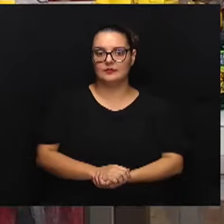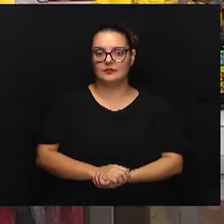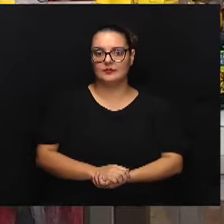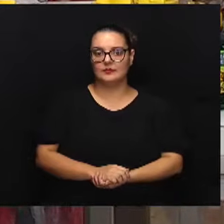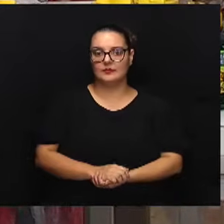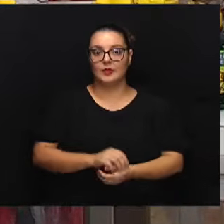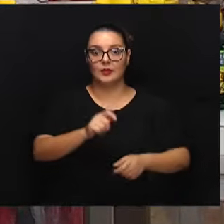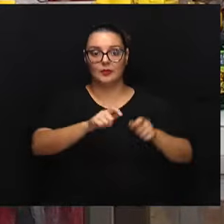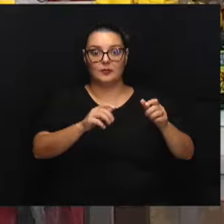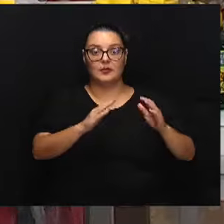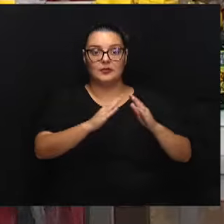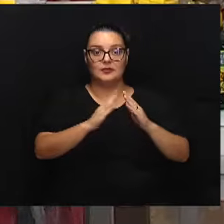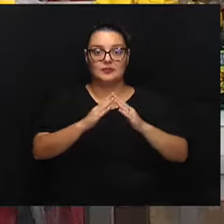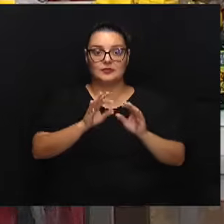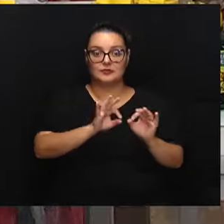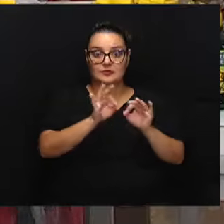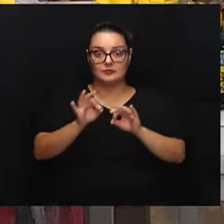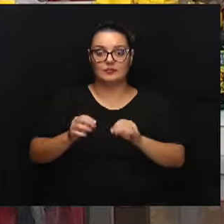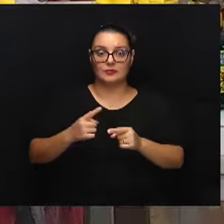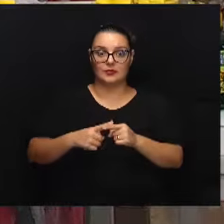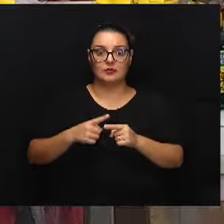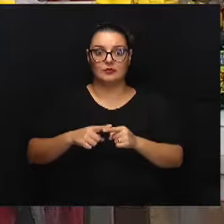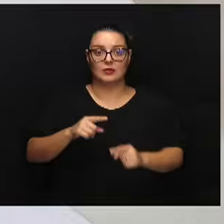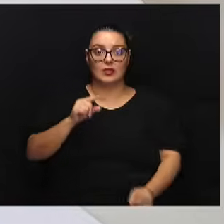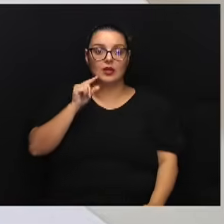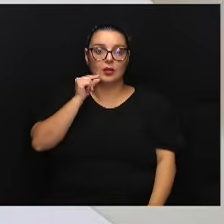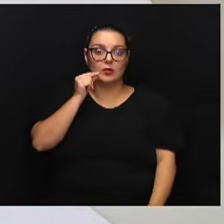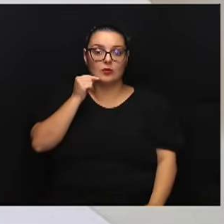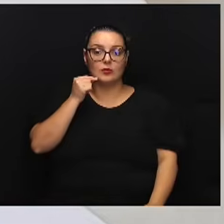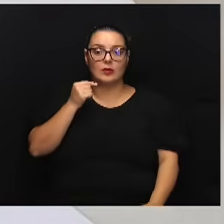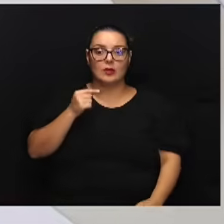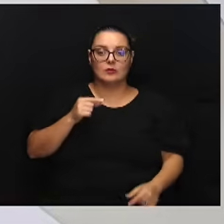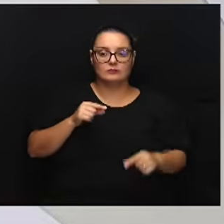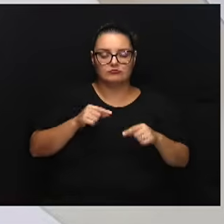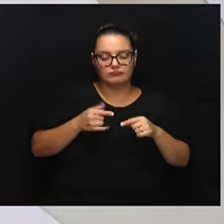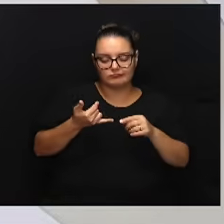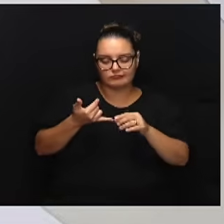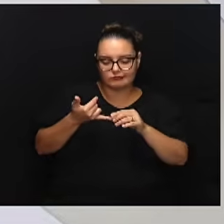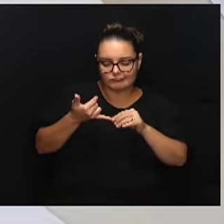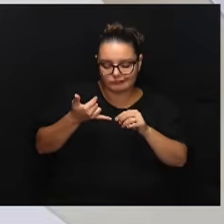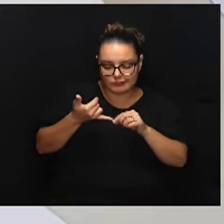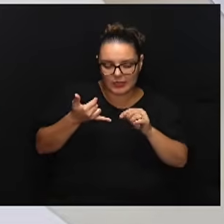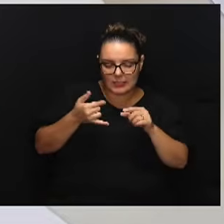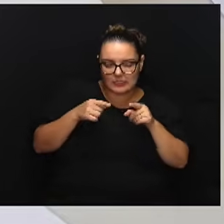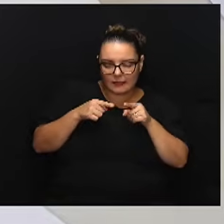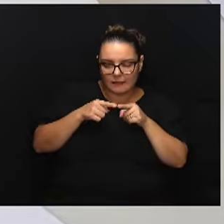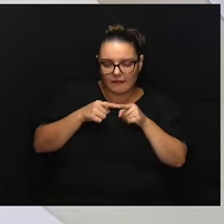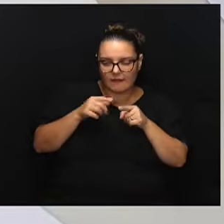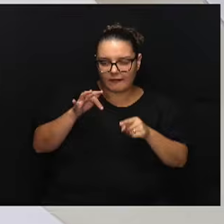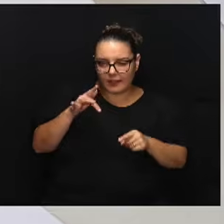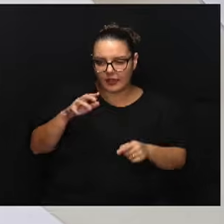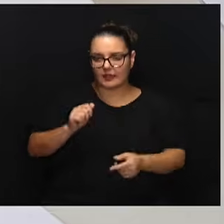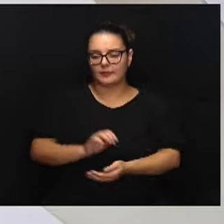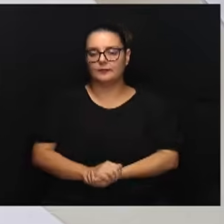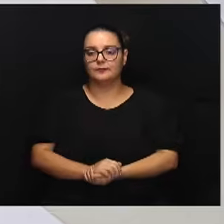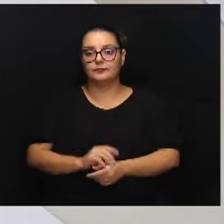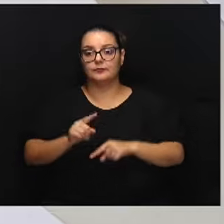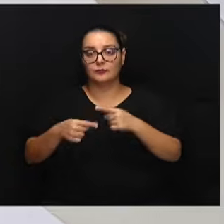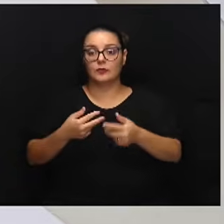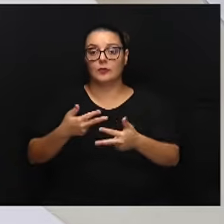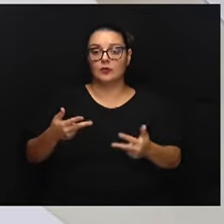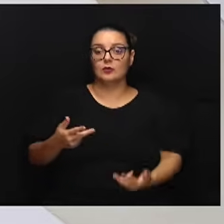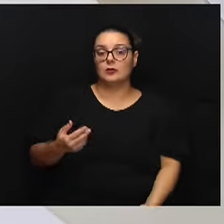casa acompanhar, porque o lápis já tem a pontinha um pouco mais fina. Isso, ó. Outra coisa